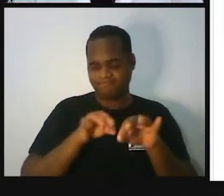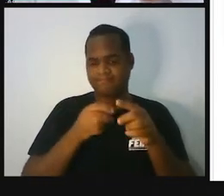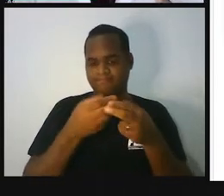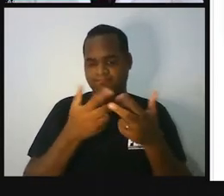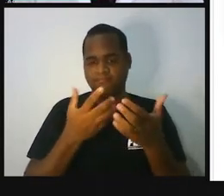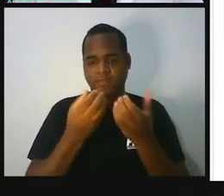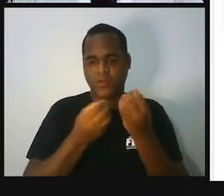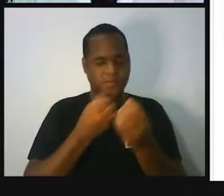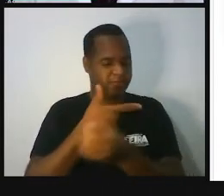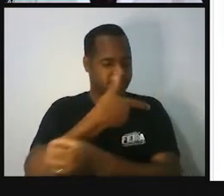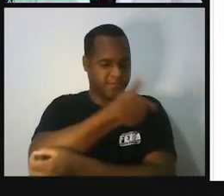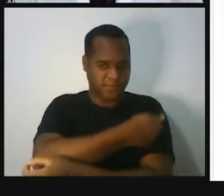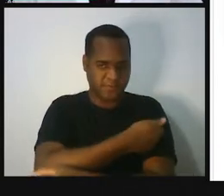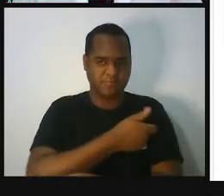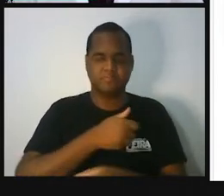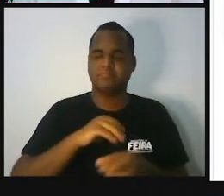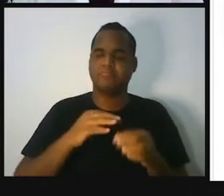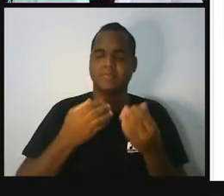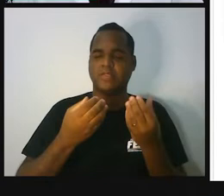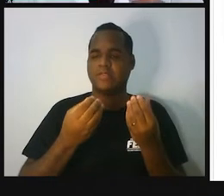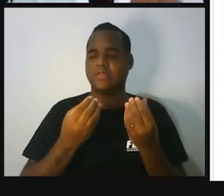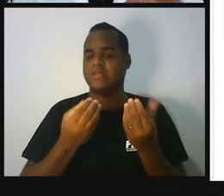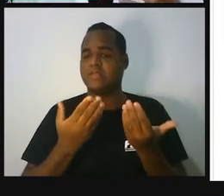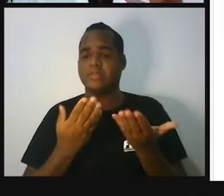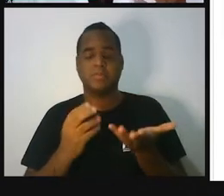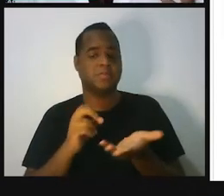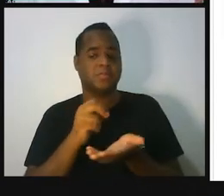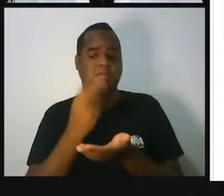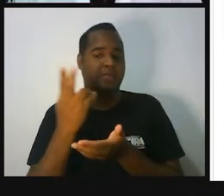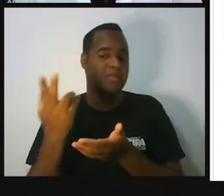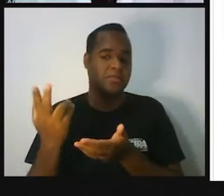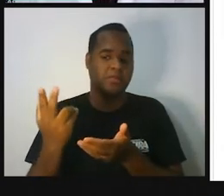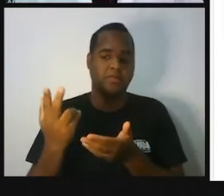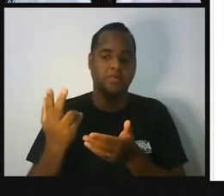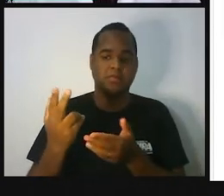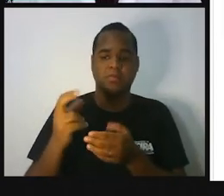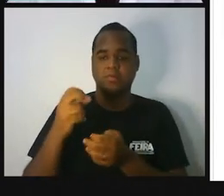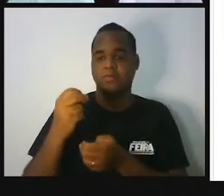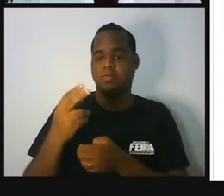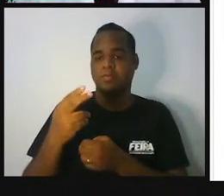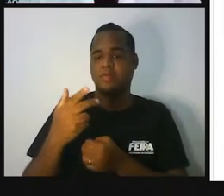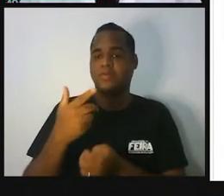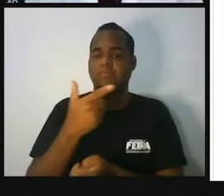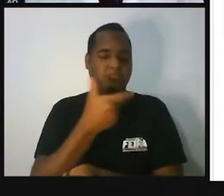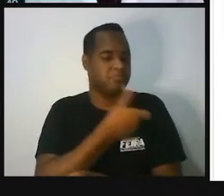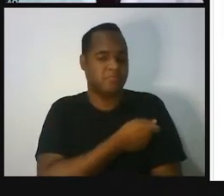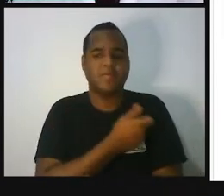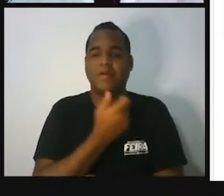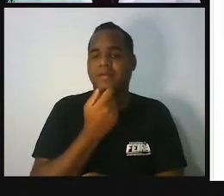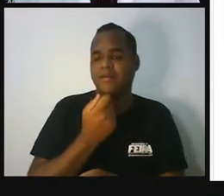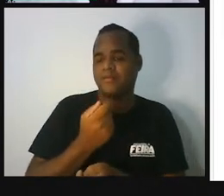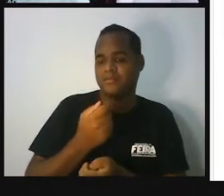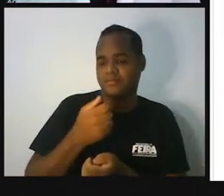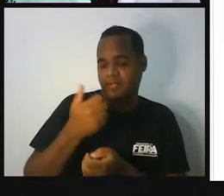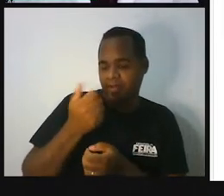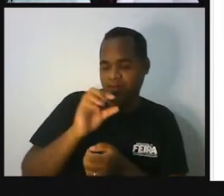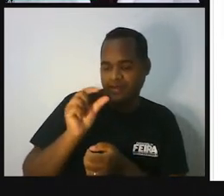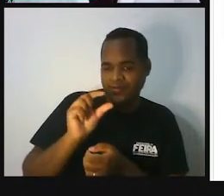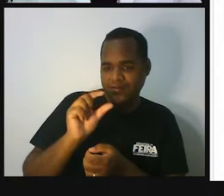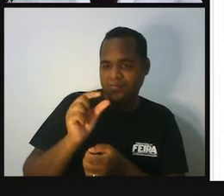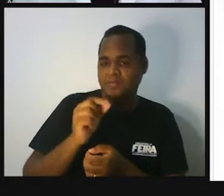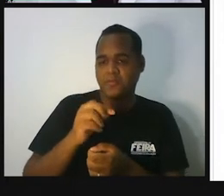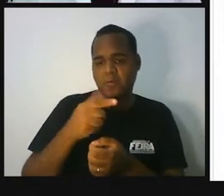a agulha para uma vacinação o para injeção de um remédio até mesmo para fazer